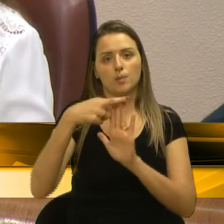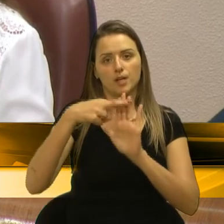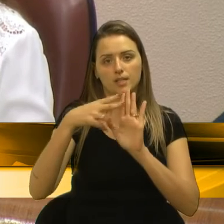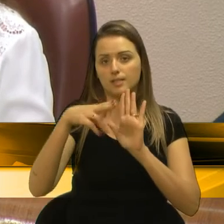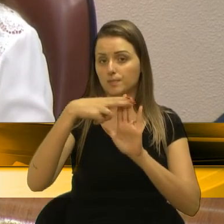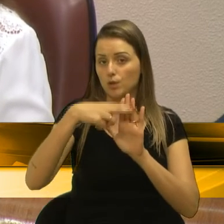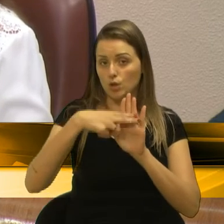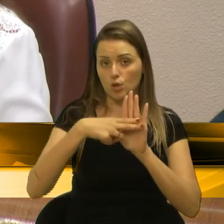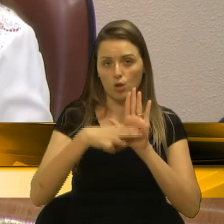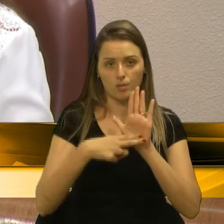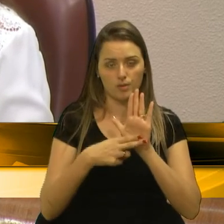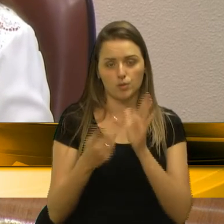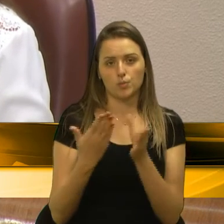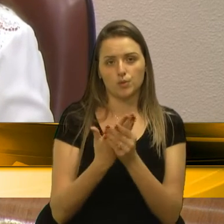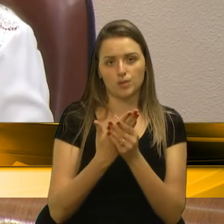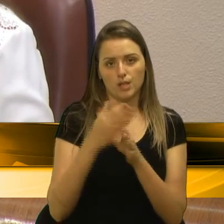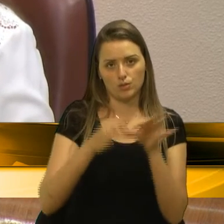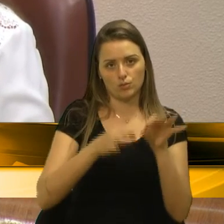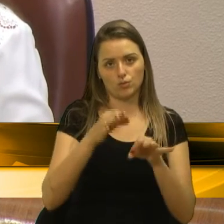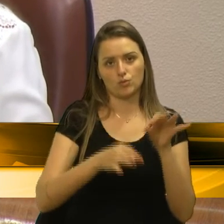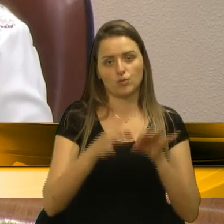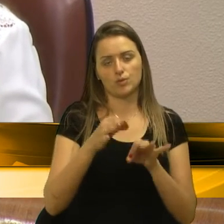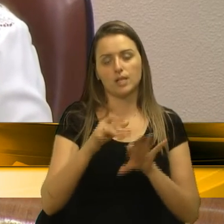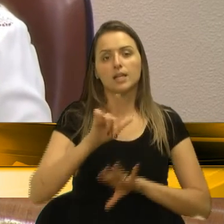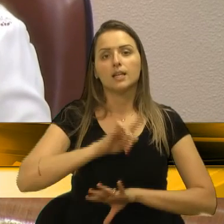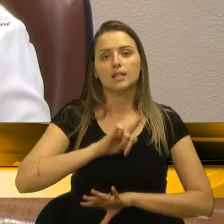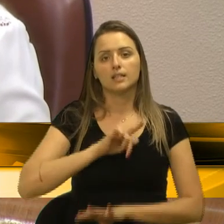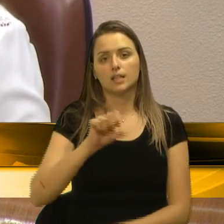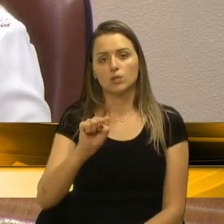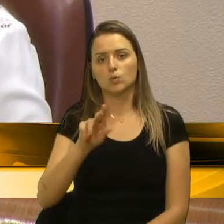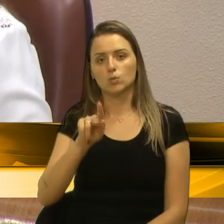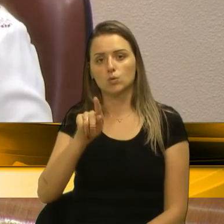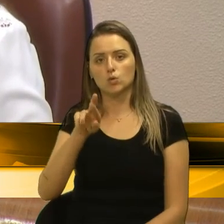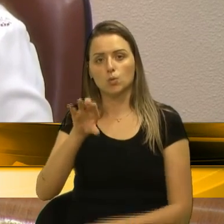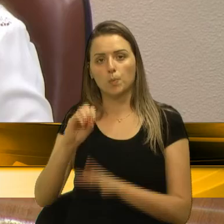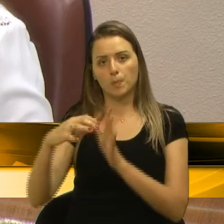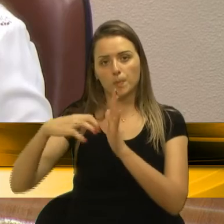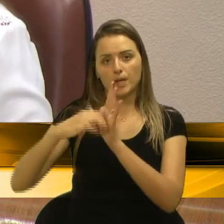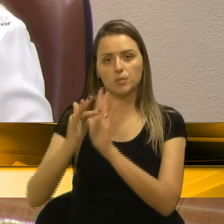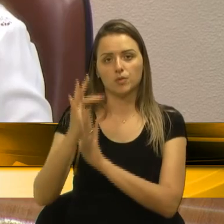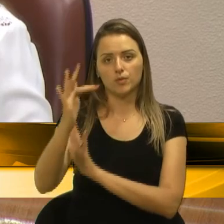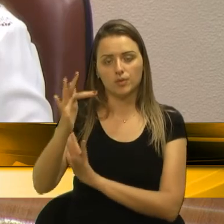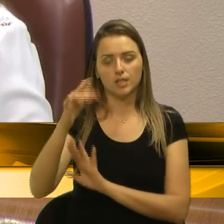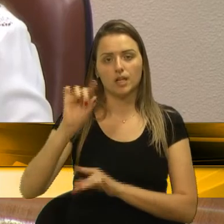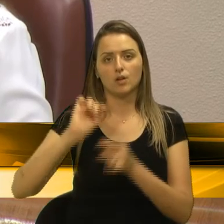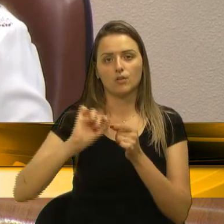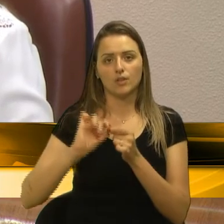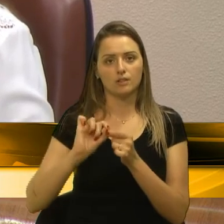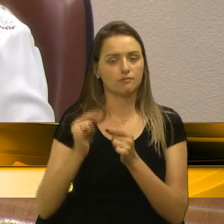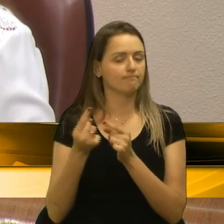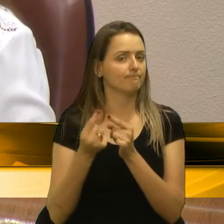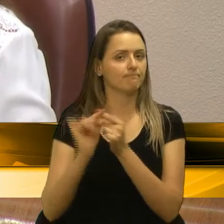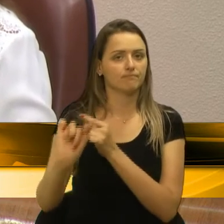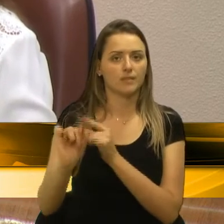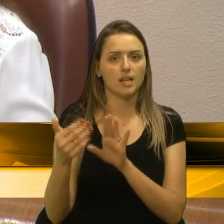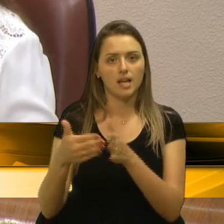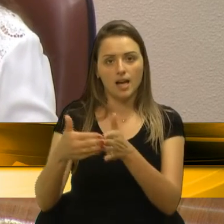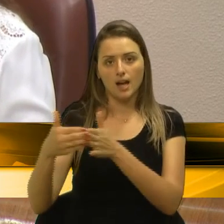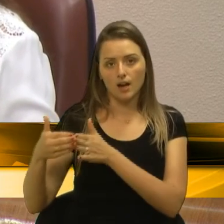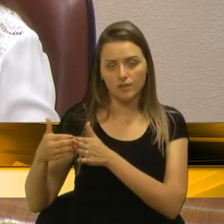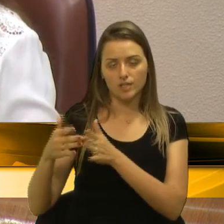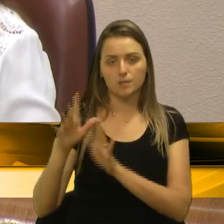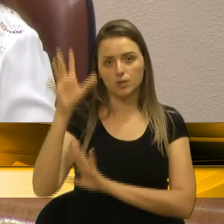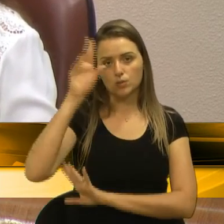e julgamento. Tendo o Supremo Tribunal Federal decidido recentemente ser inviável o afastamento cautelar de